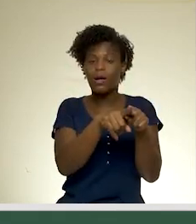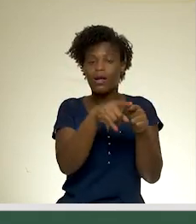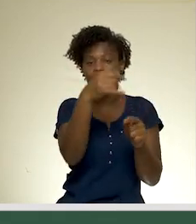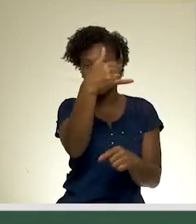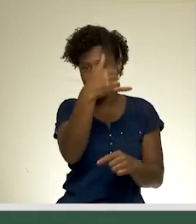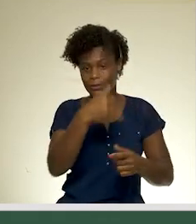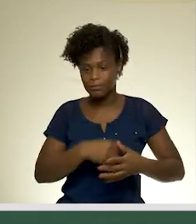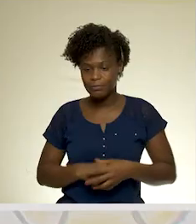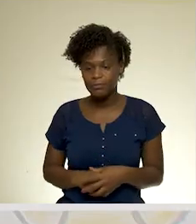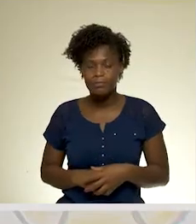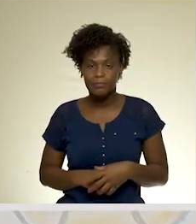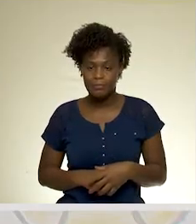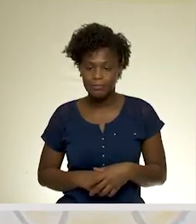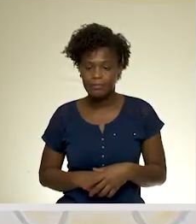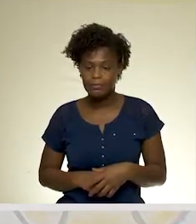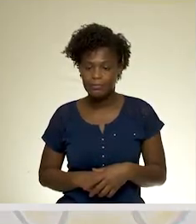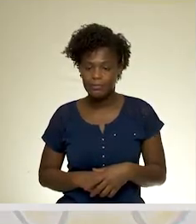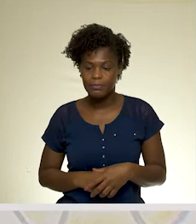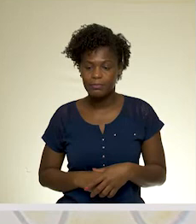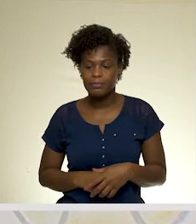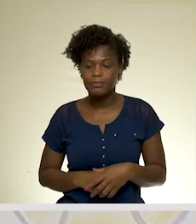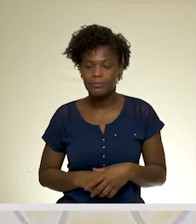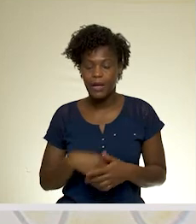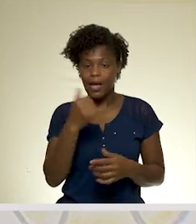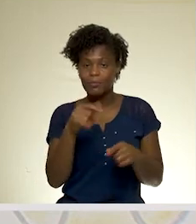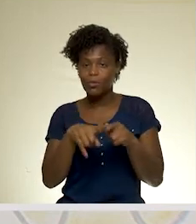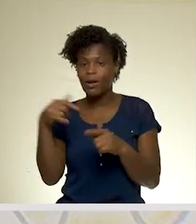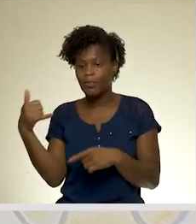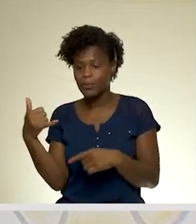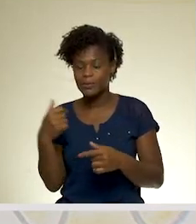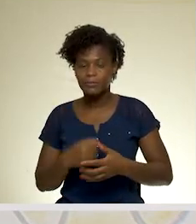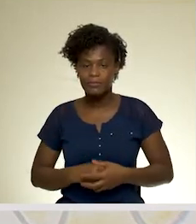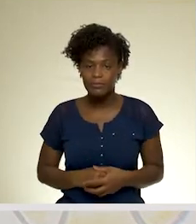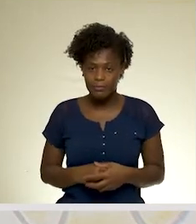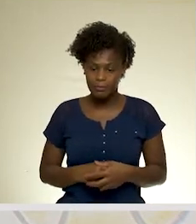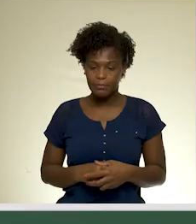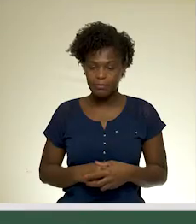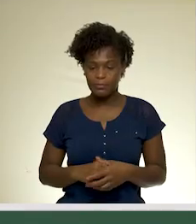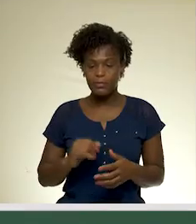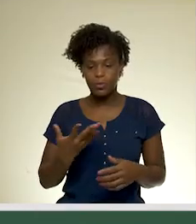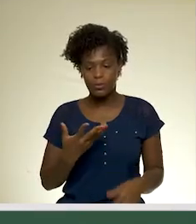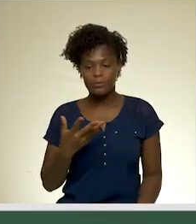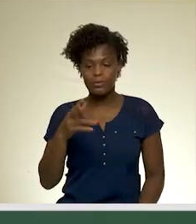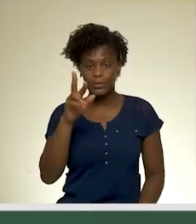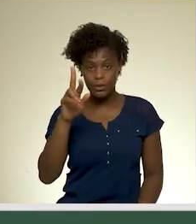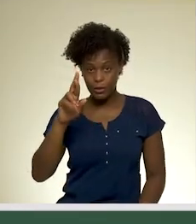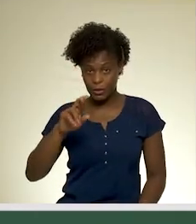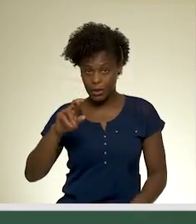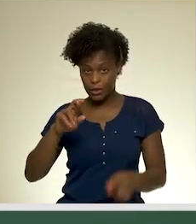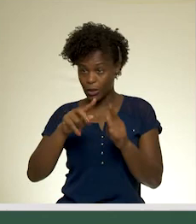y é 2. Quando x for 1, y é 2. Quando x